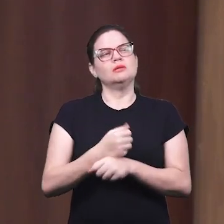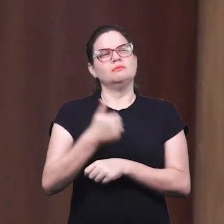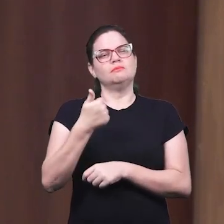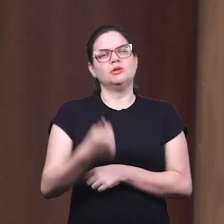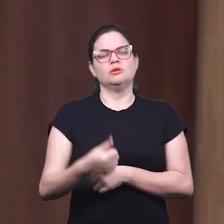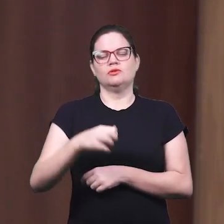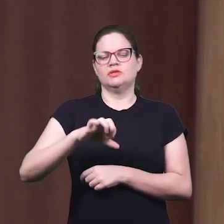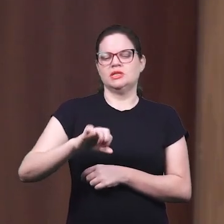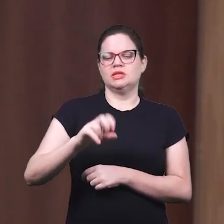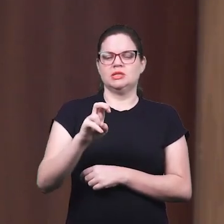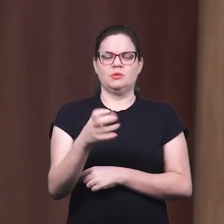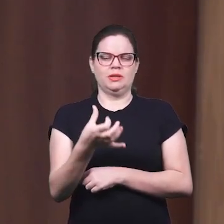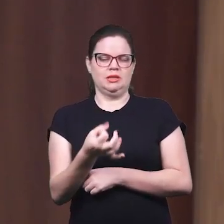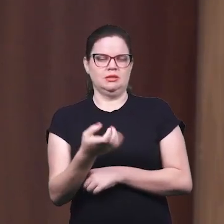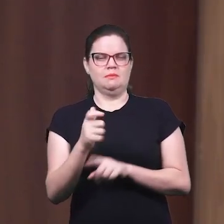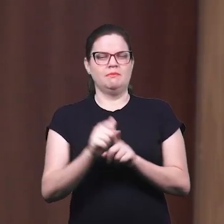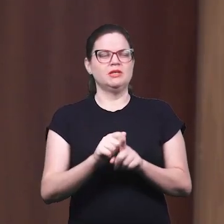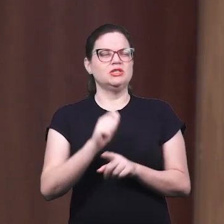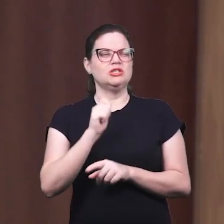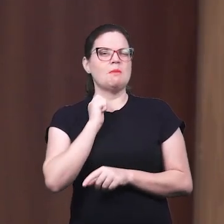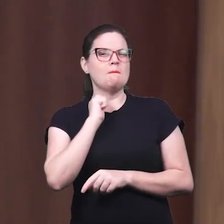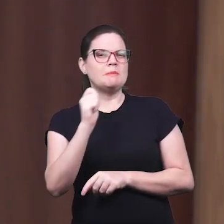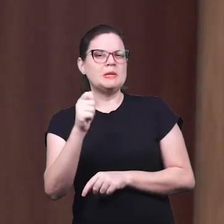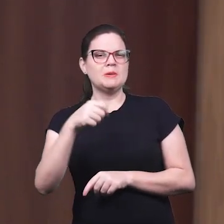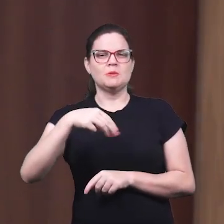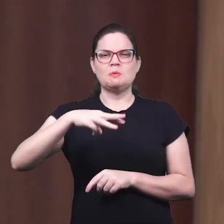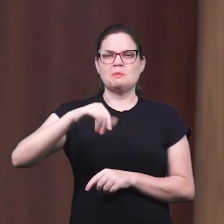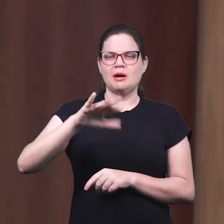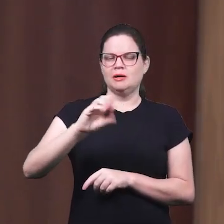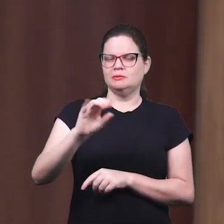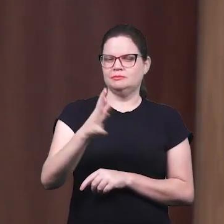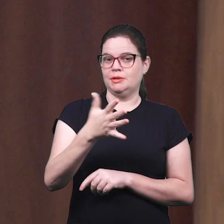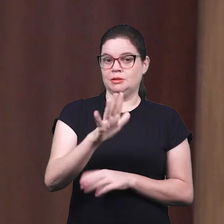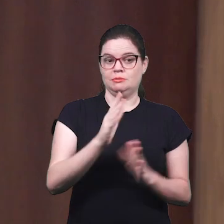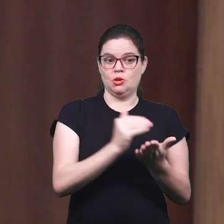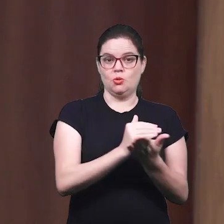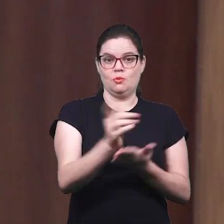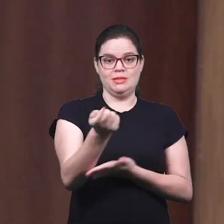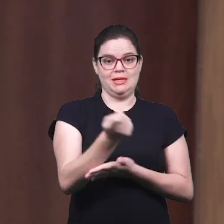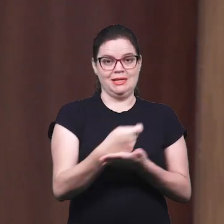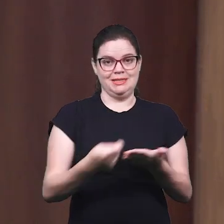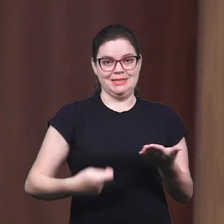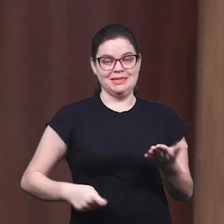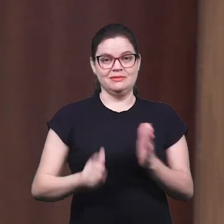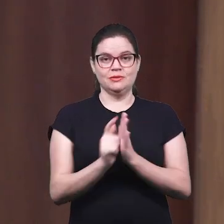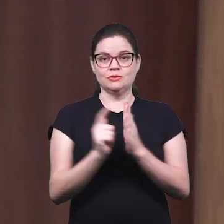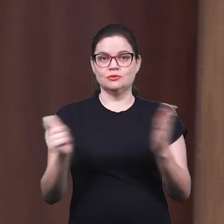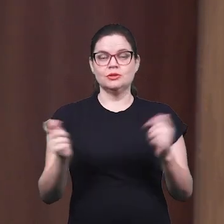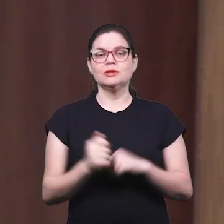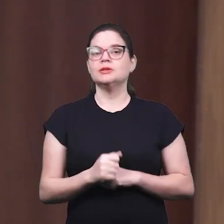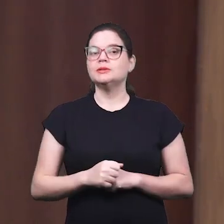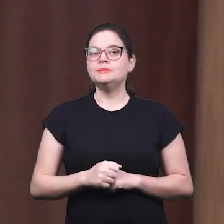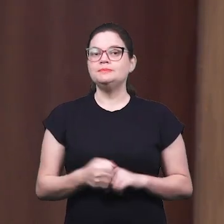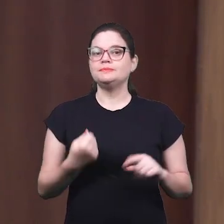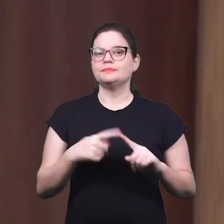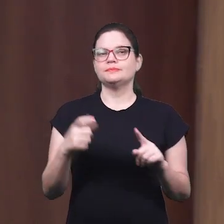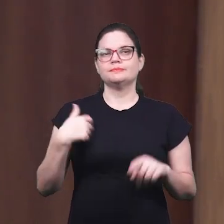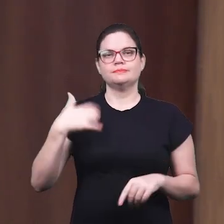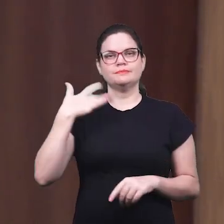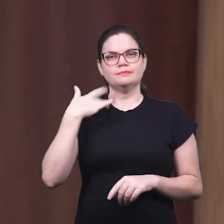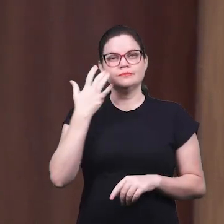ou menos, maio, abril, maio. Aí eu descobri um troço interessante lá, que